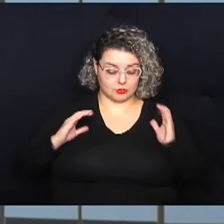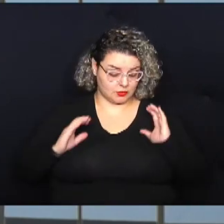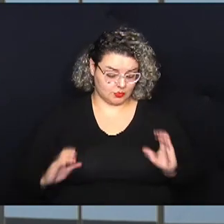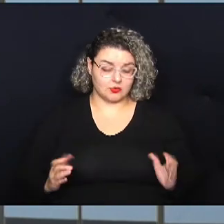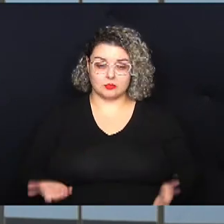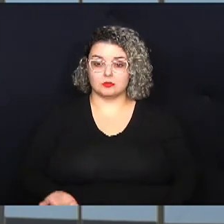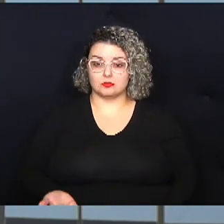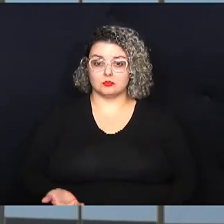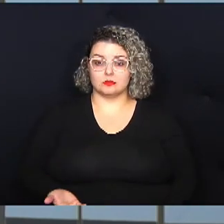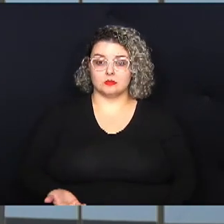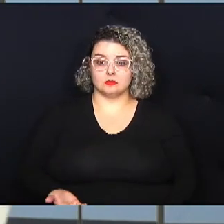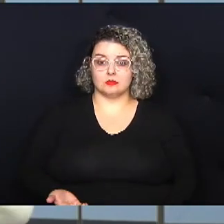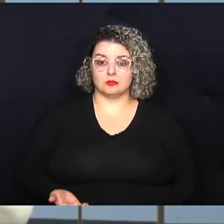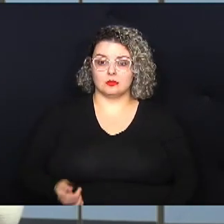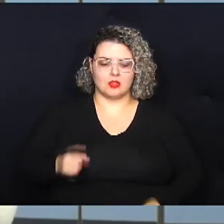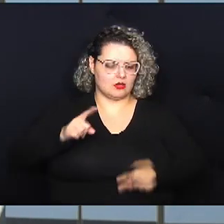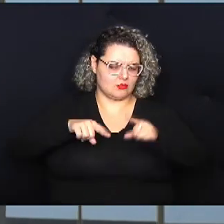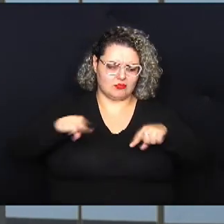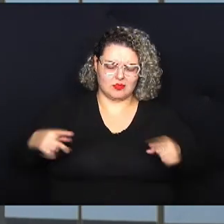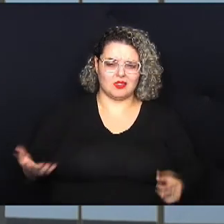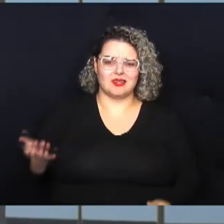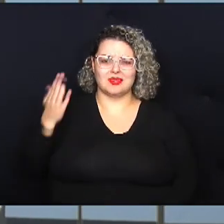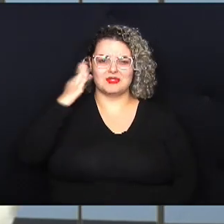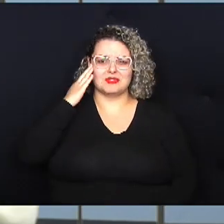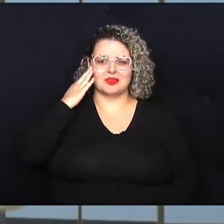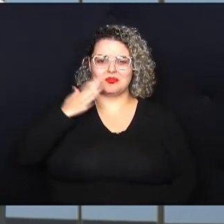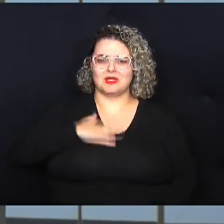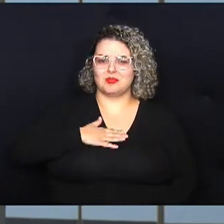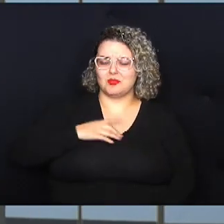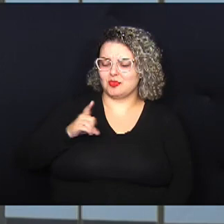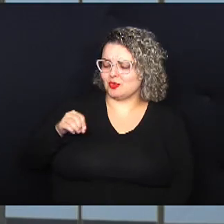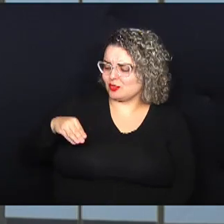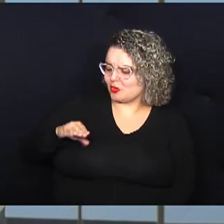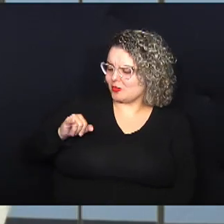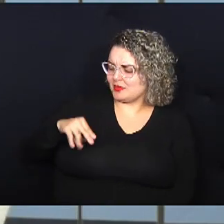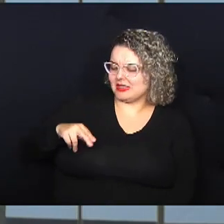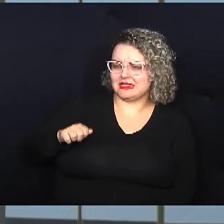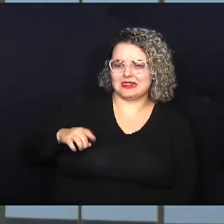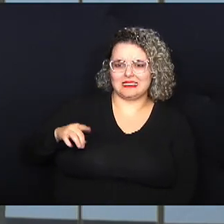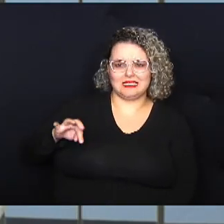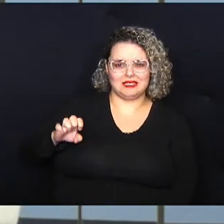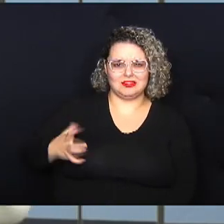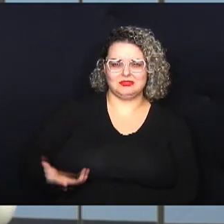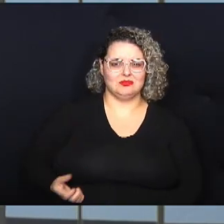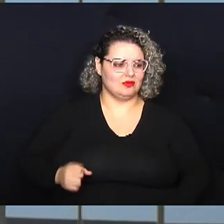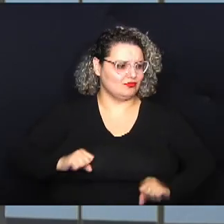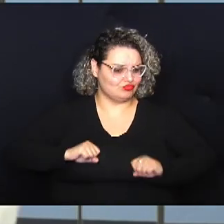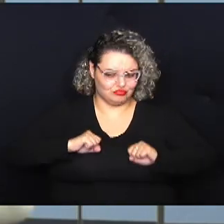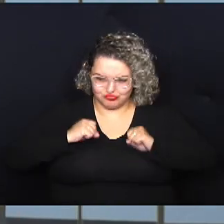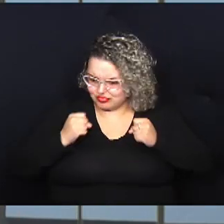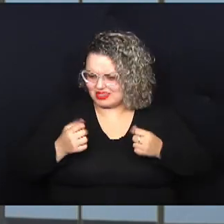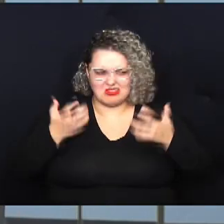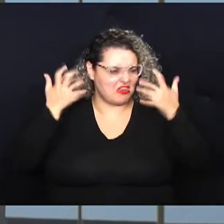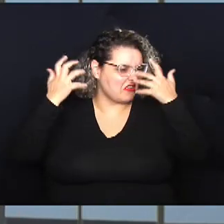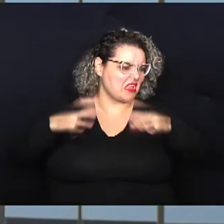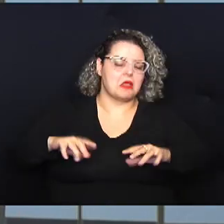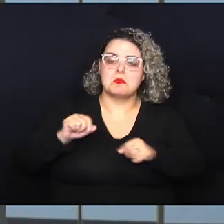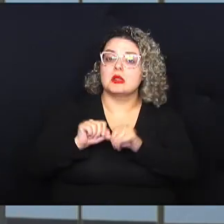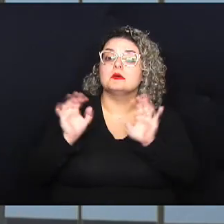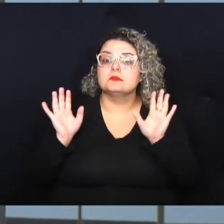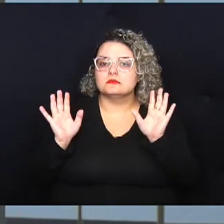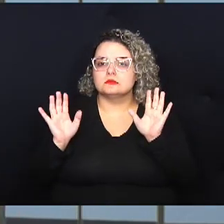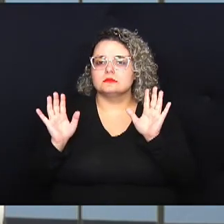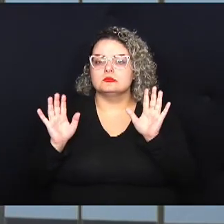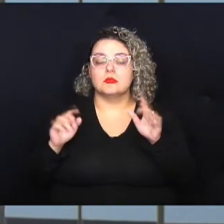É algo que oscila. Eu sabia que o meu dominante, ele estava assim, extremado, eu era um trator, eu não quero saber, Cara, eu